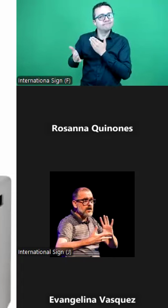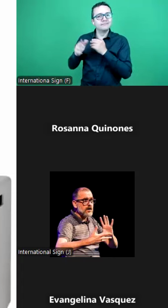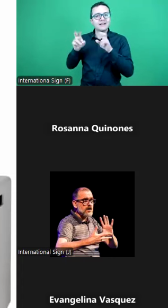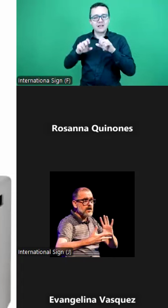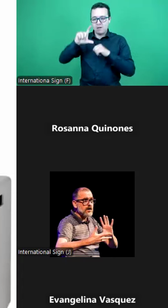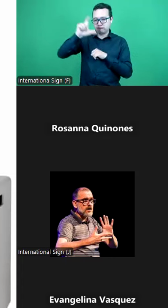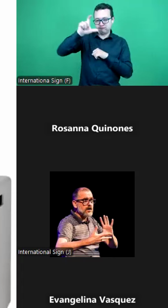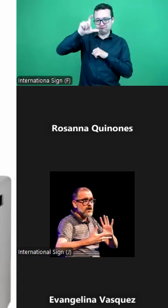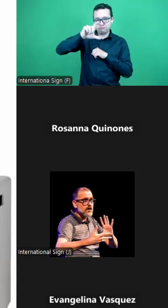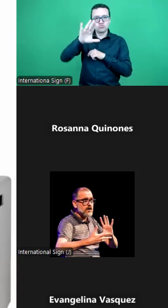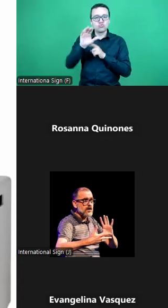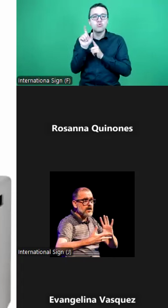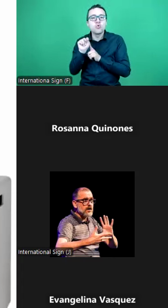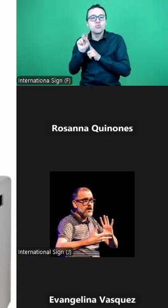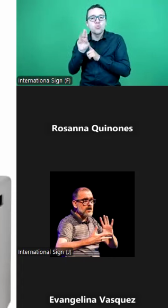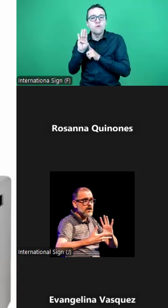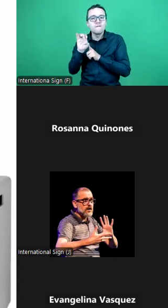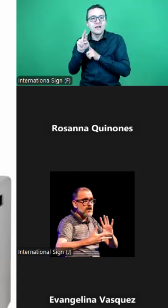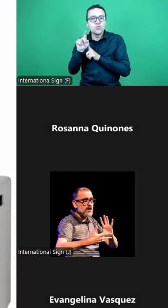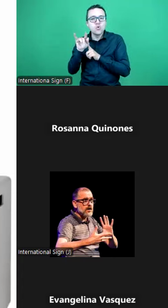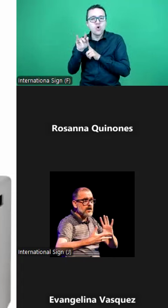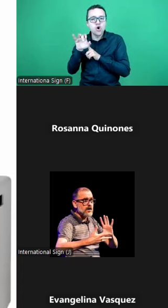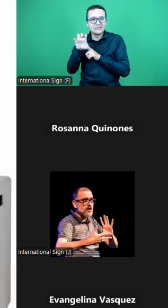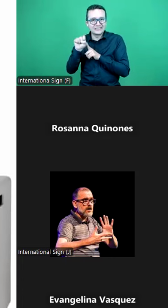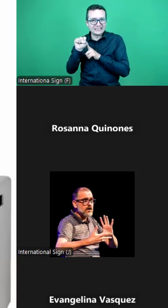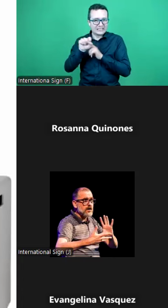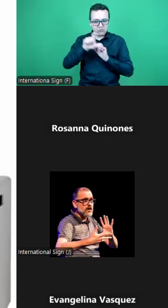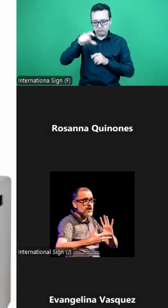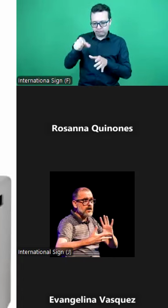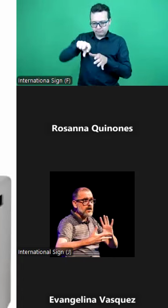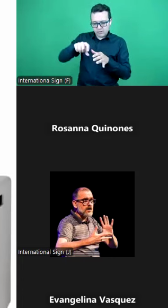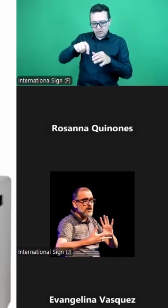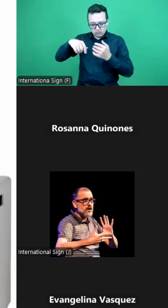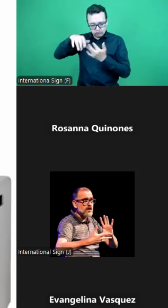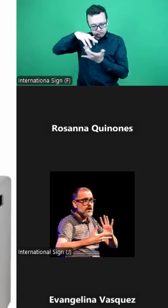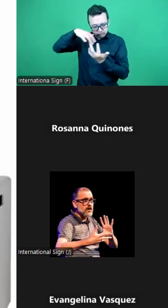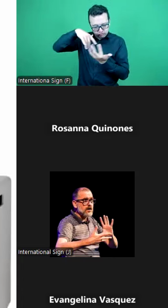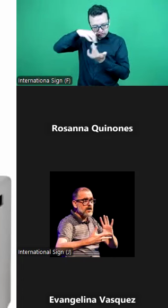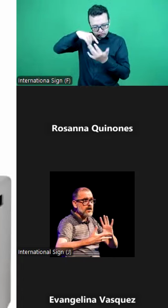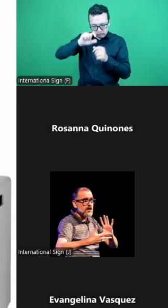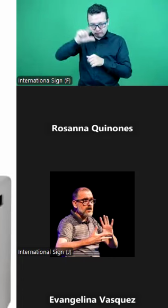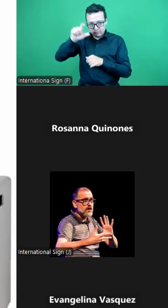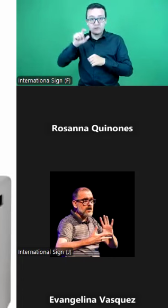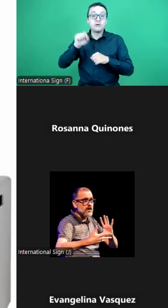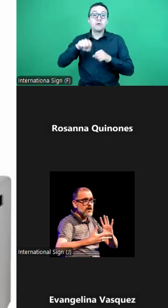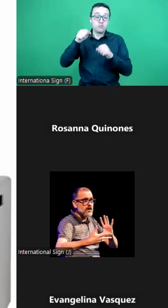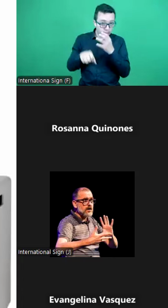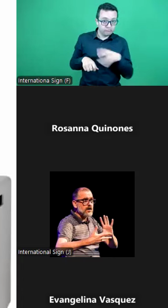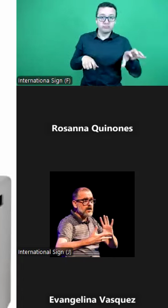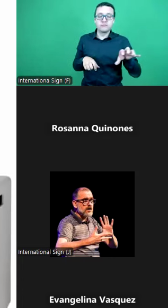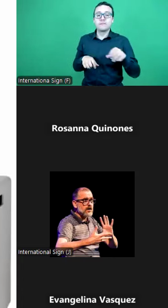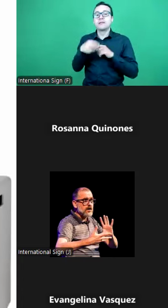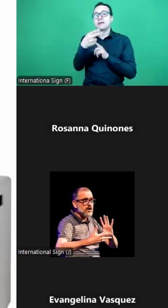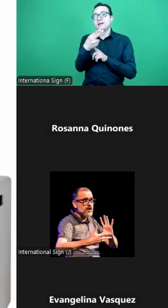para o diagnóstico de tuberculose como teste inicial. Também